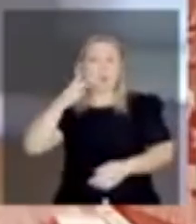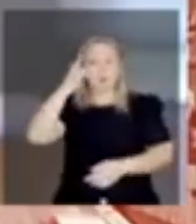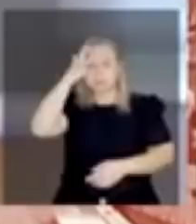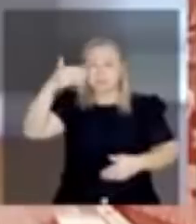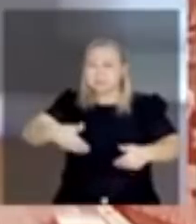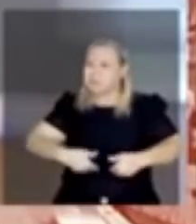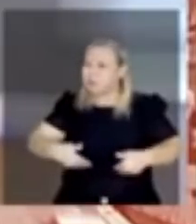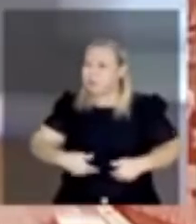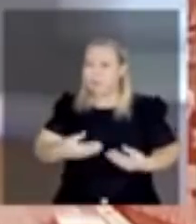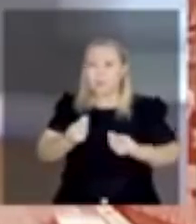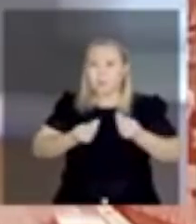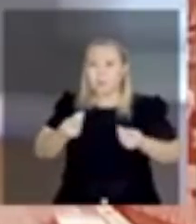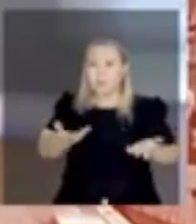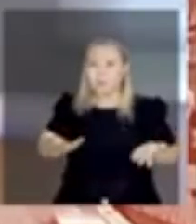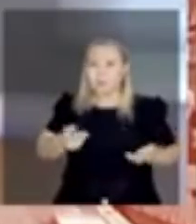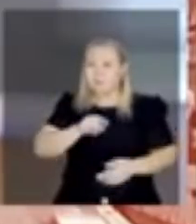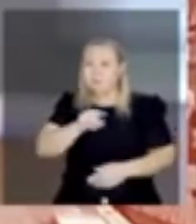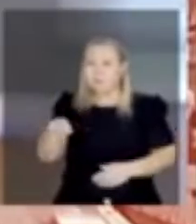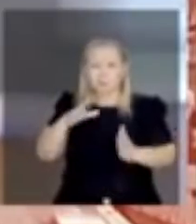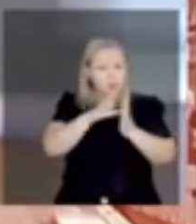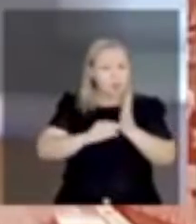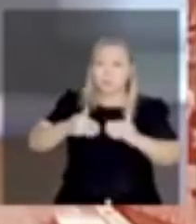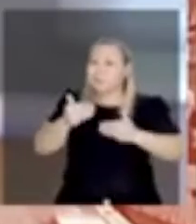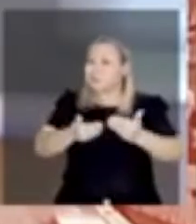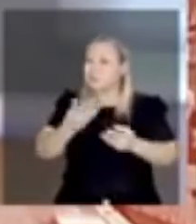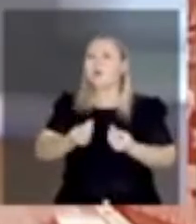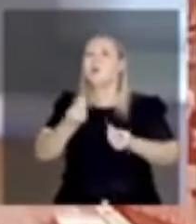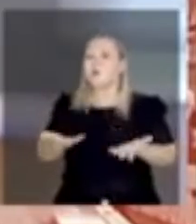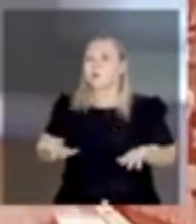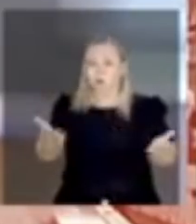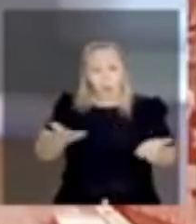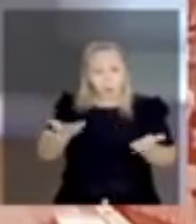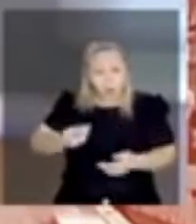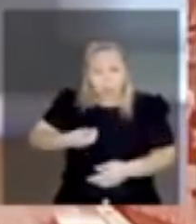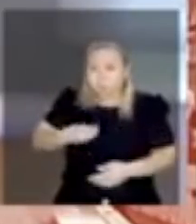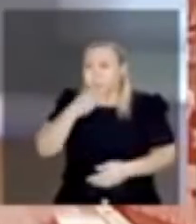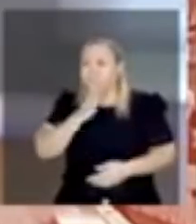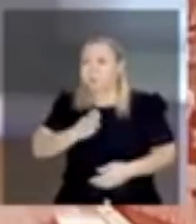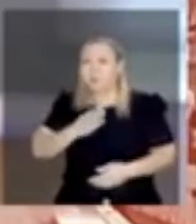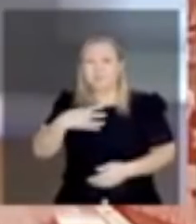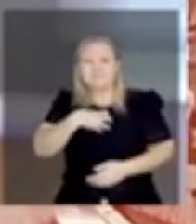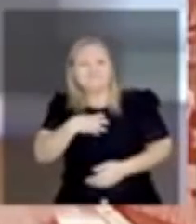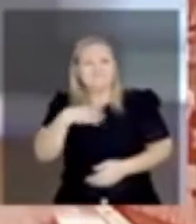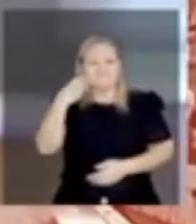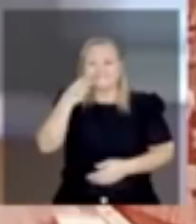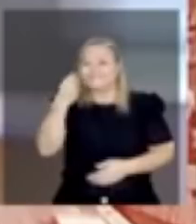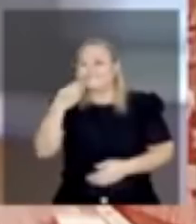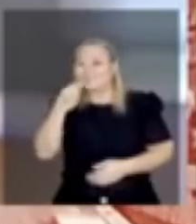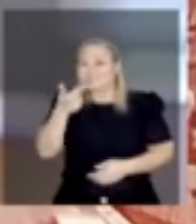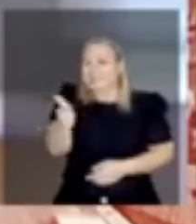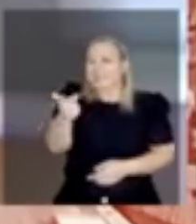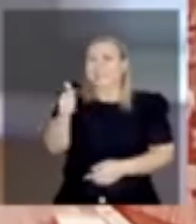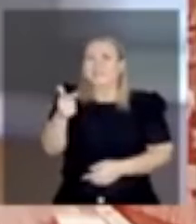Sobre a Igreja Universal, eu sugeria que o Edir Macedo, bispo, é bispo, né, que ele chama, é bispo, né, porque tem bispo, tem apóstolo, tem pastor. Eu sugeria